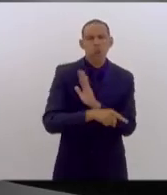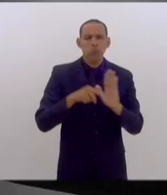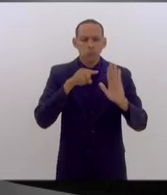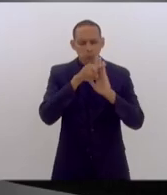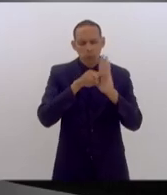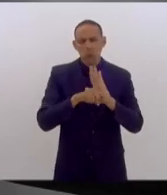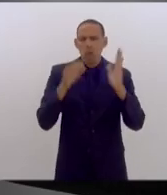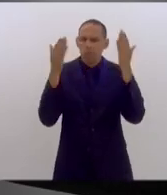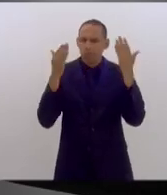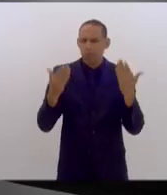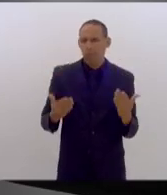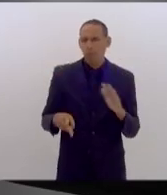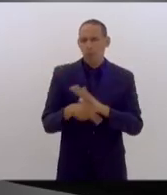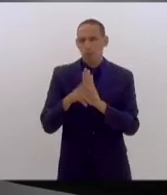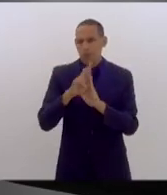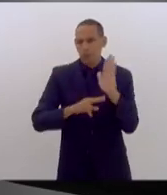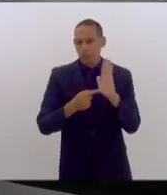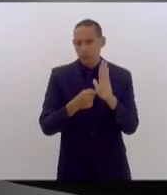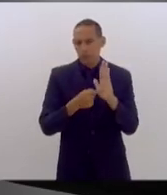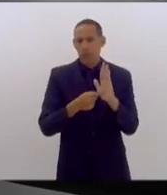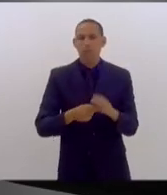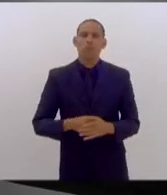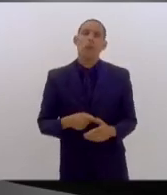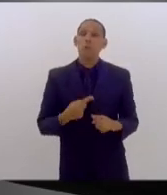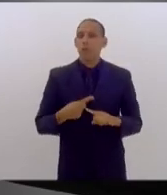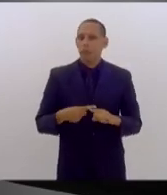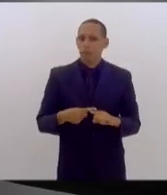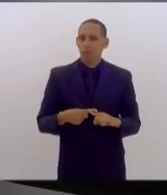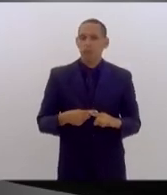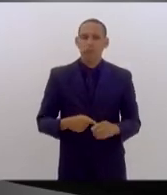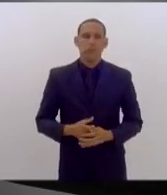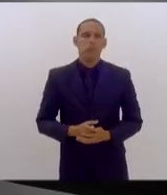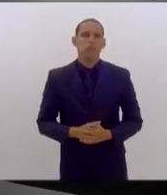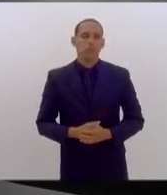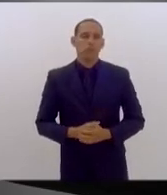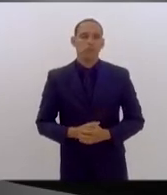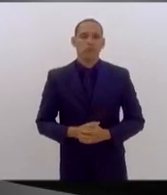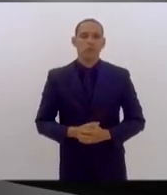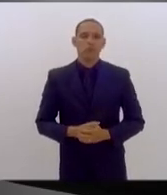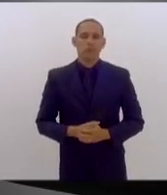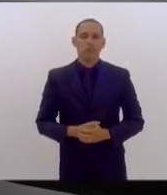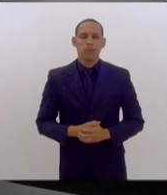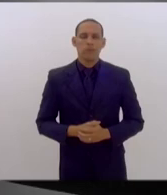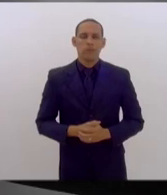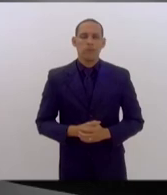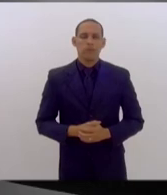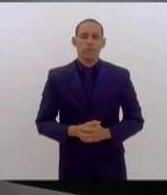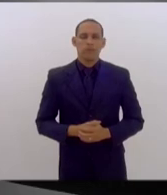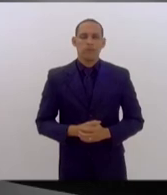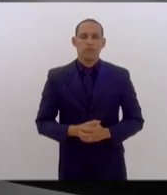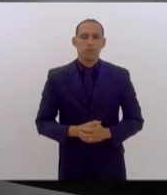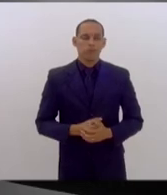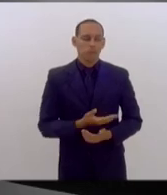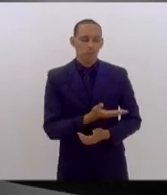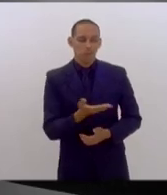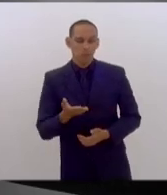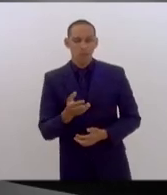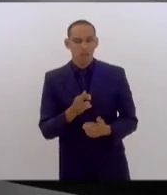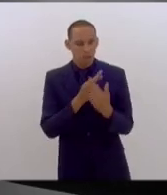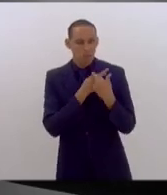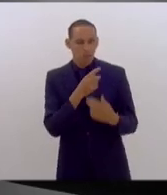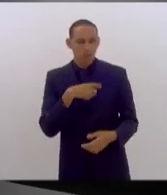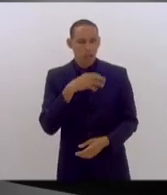análise do relatório Por que a instâncias de